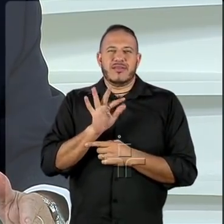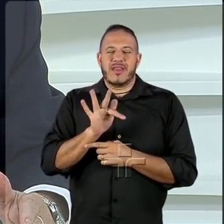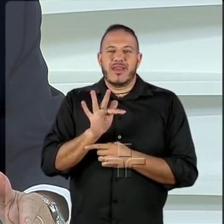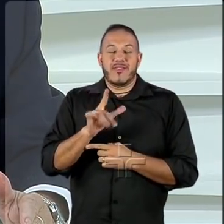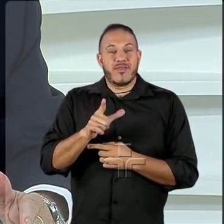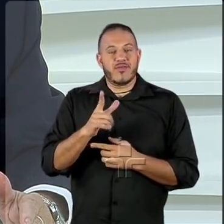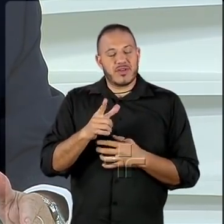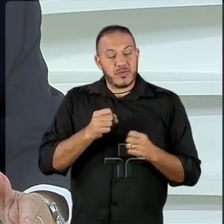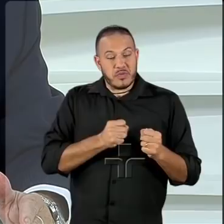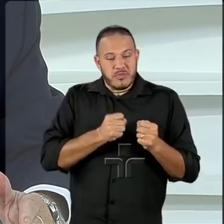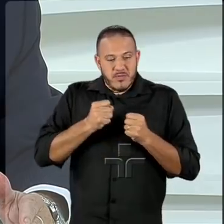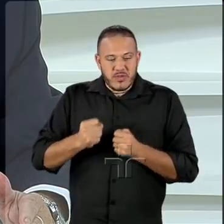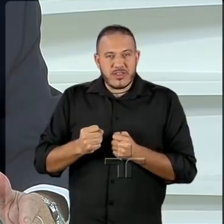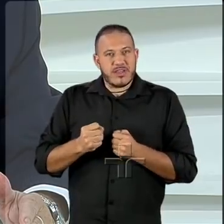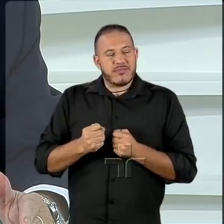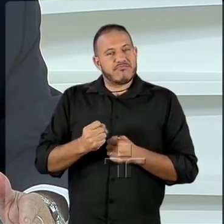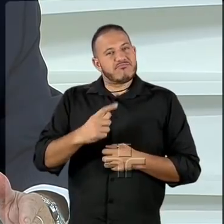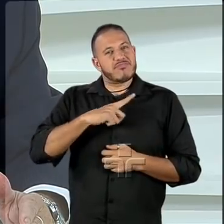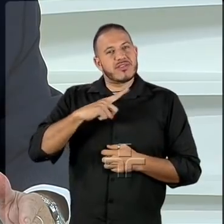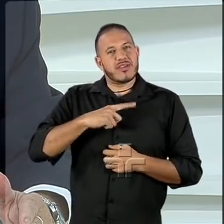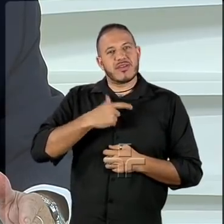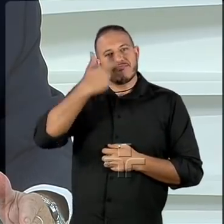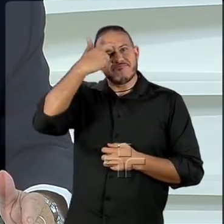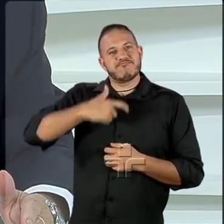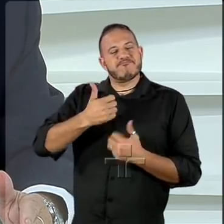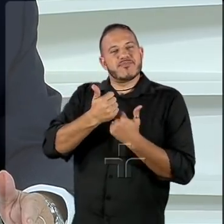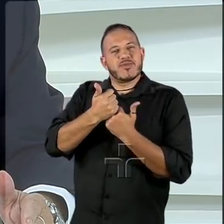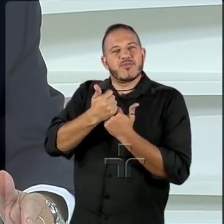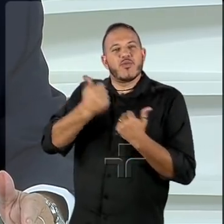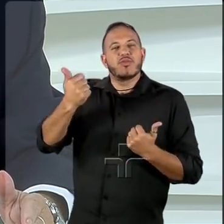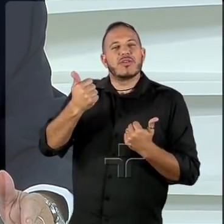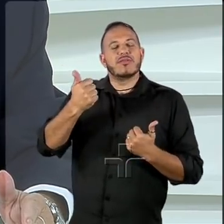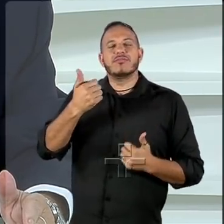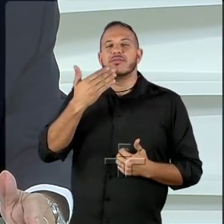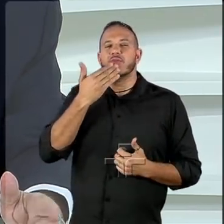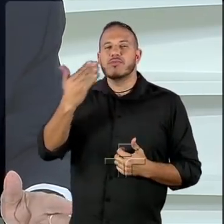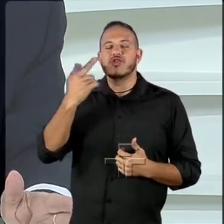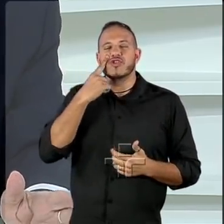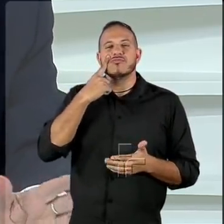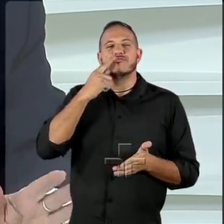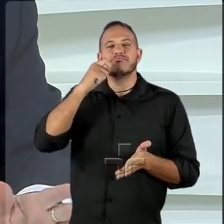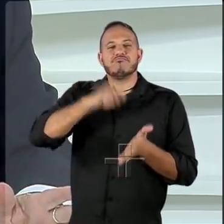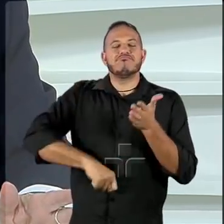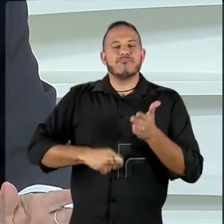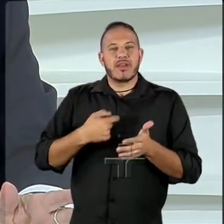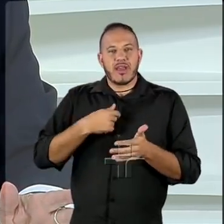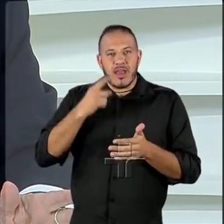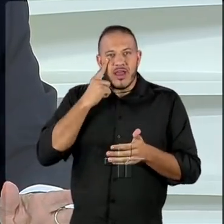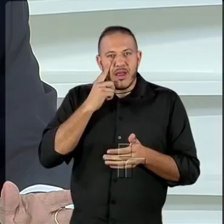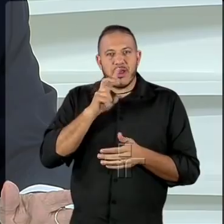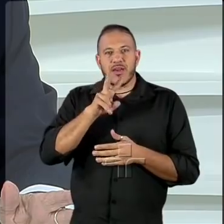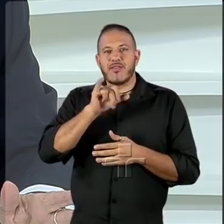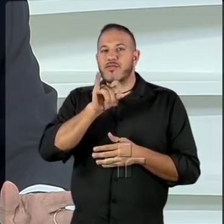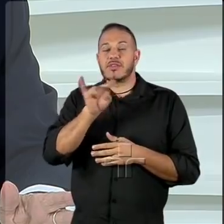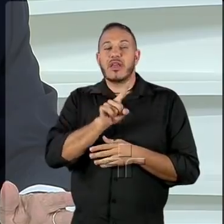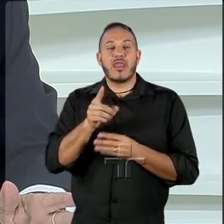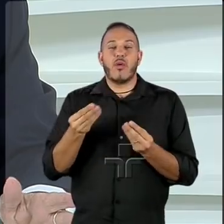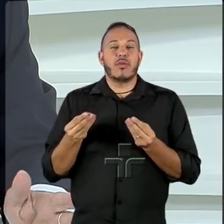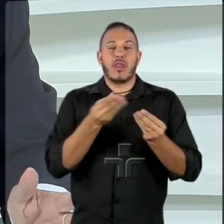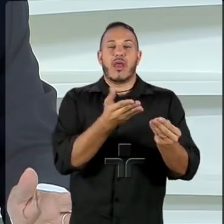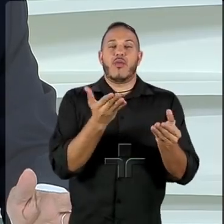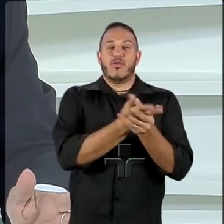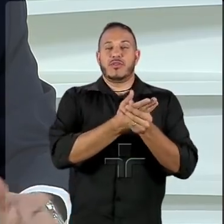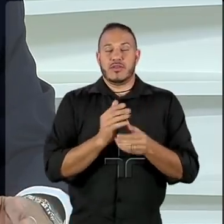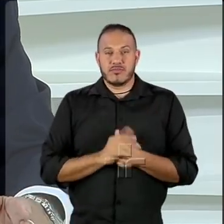poder que tem o ministro de pedir vista indefinidamente e não entregar o processo.